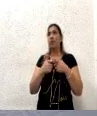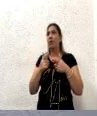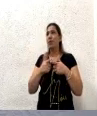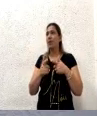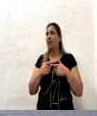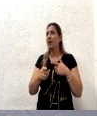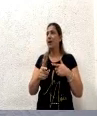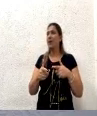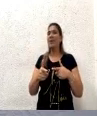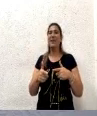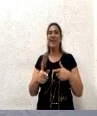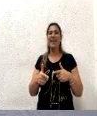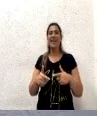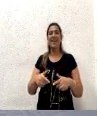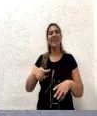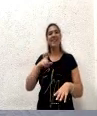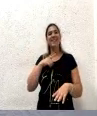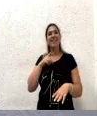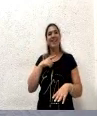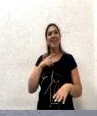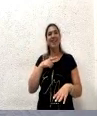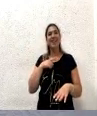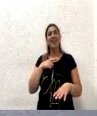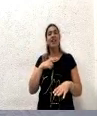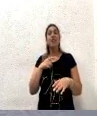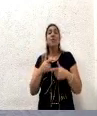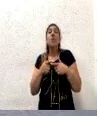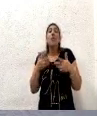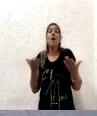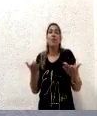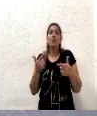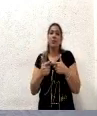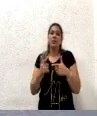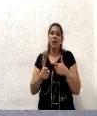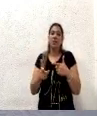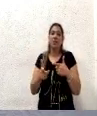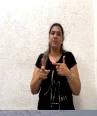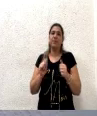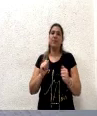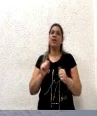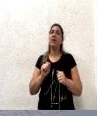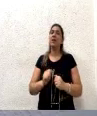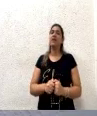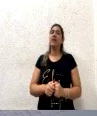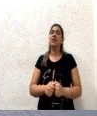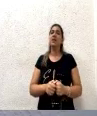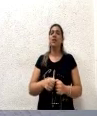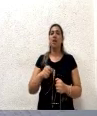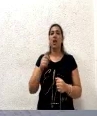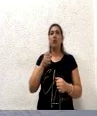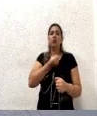A gente não dá para testar todo mundo. A gente tem um número X.